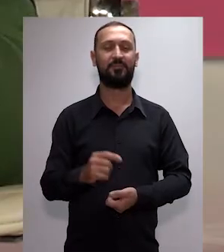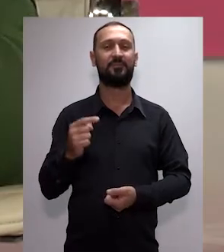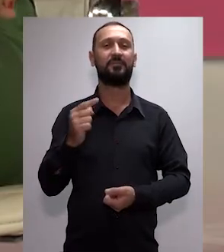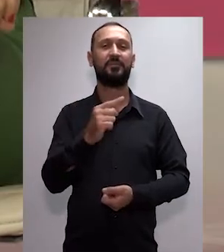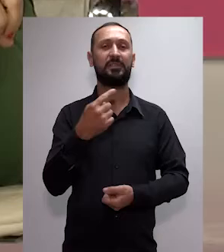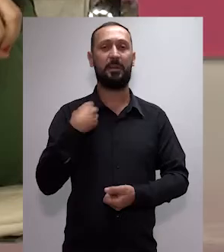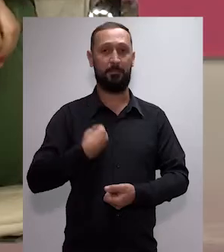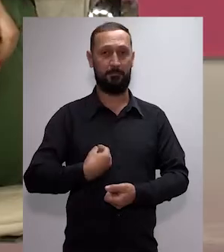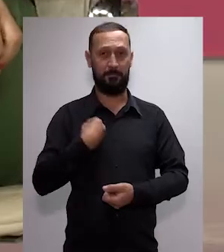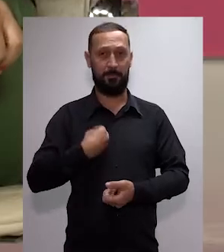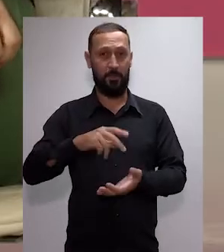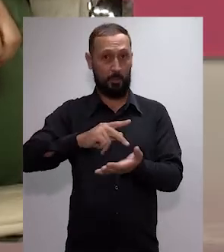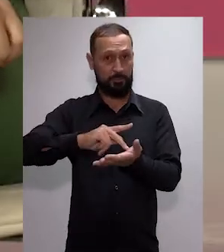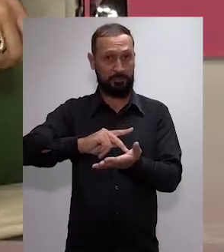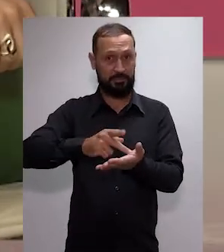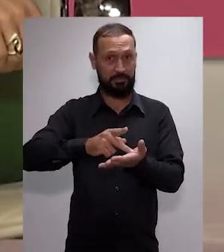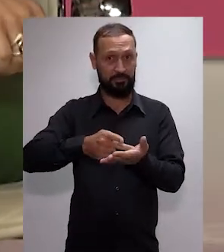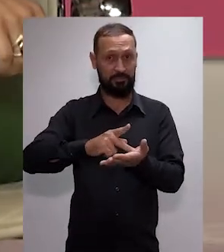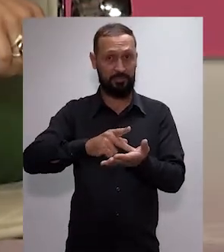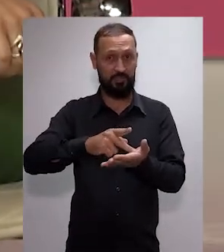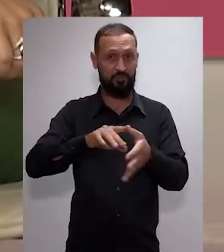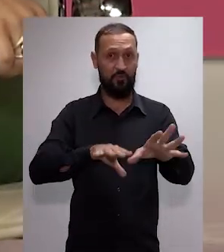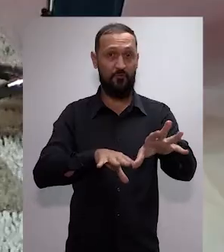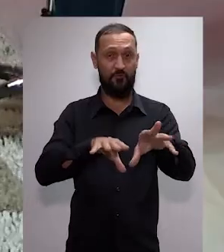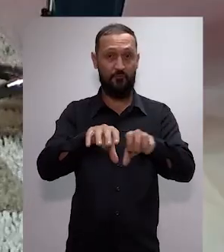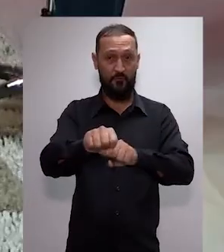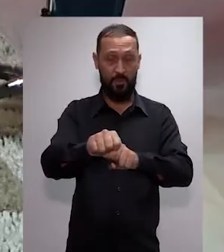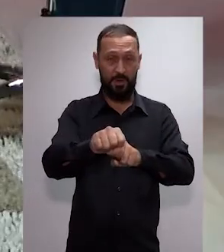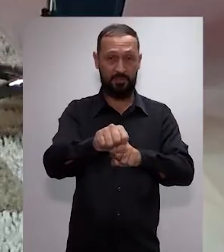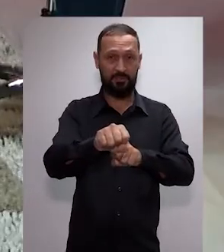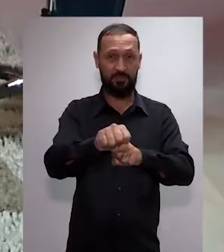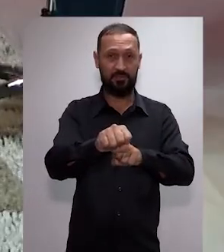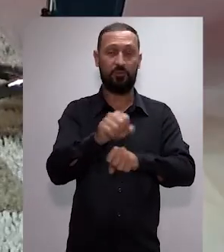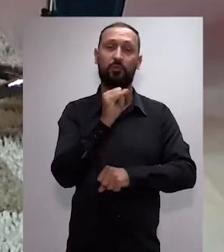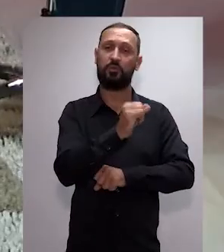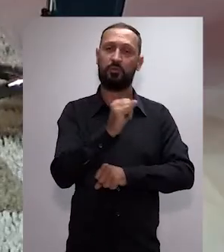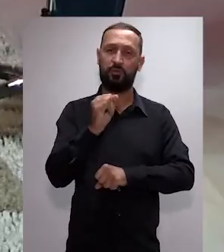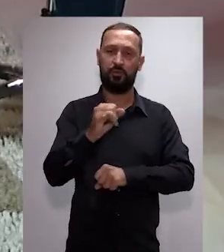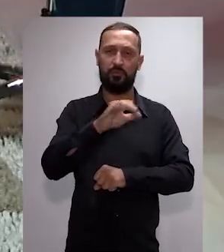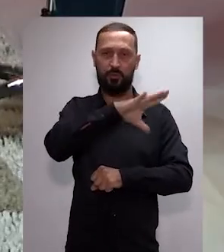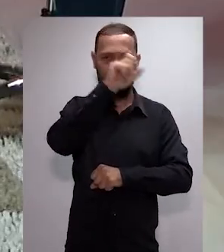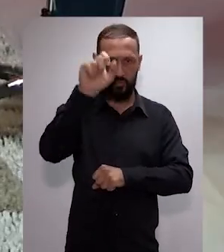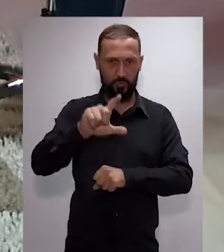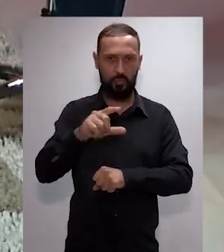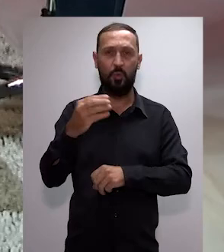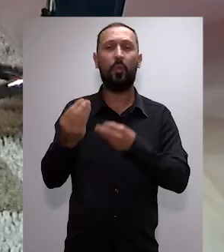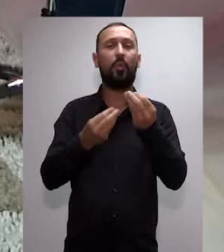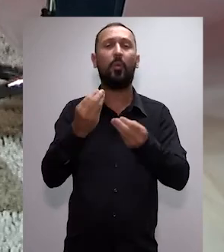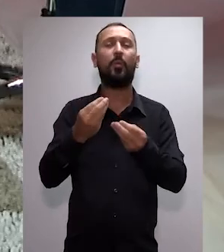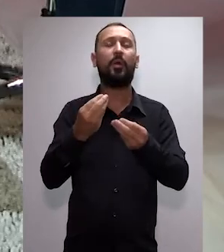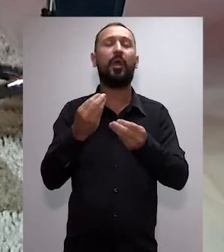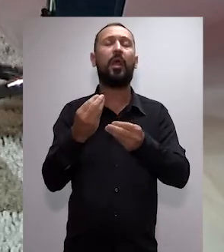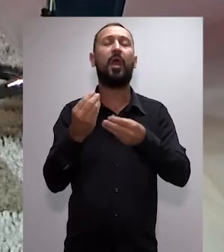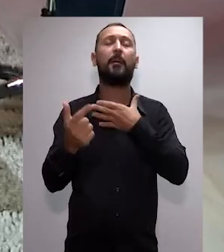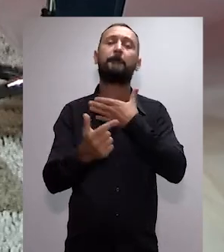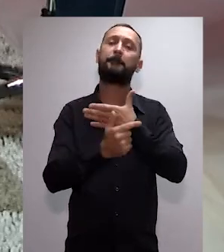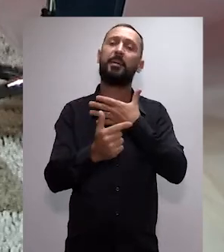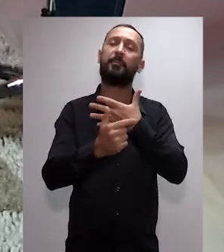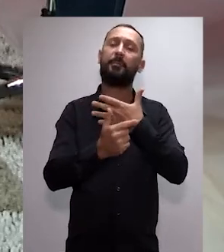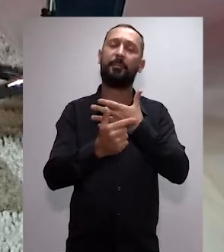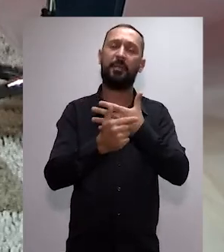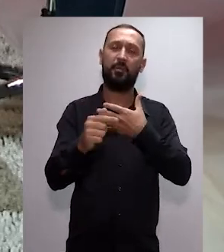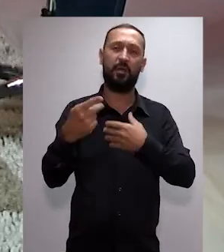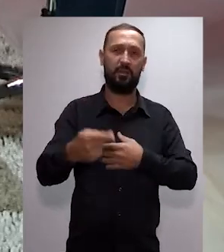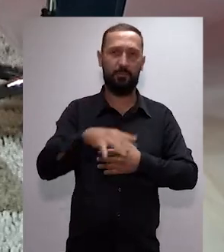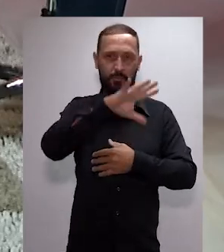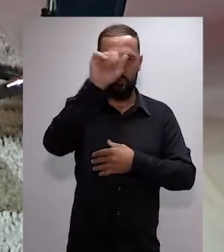Dionis, você integra o Sindicato do Centro de Formações de Condutores do Mato Grosso do Sul. Explica um pouquinho pra gente qual o papel do sindicato no